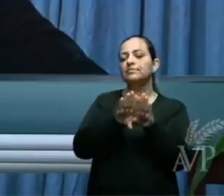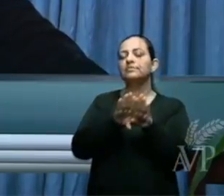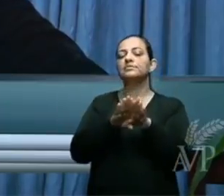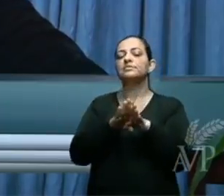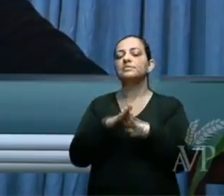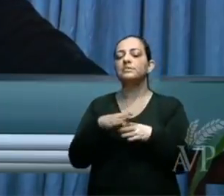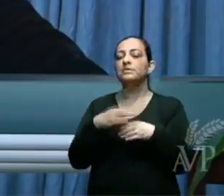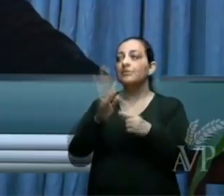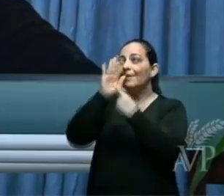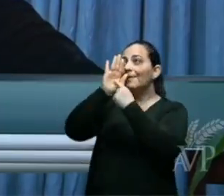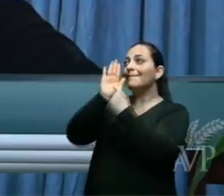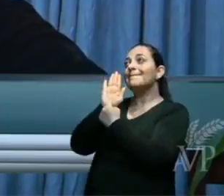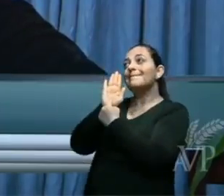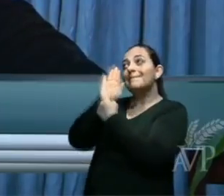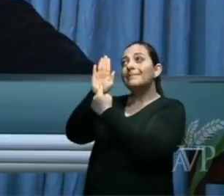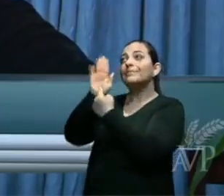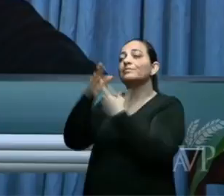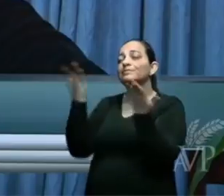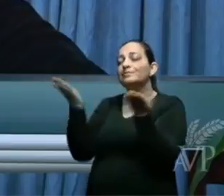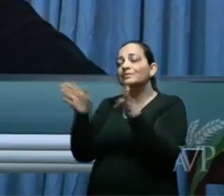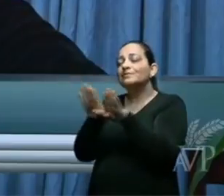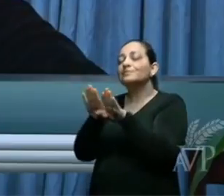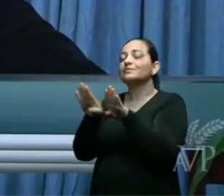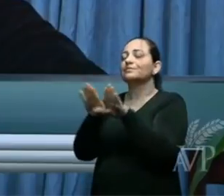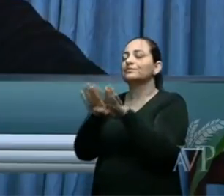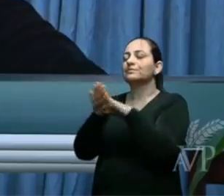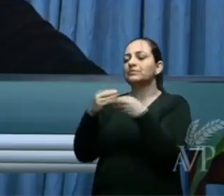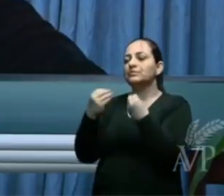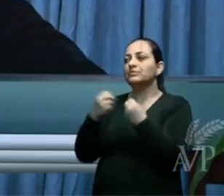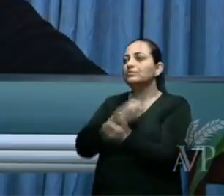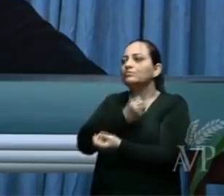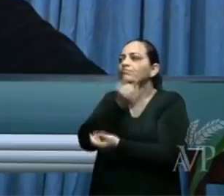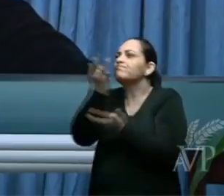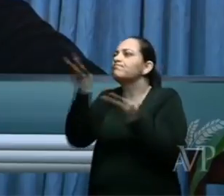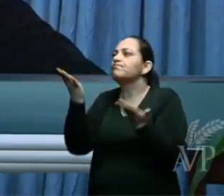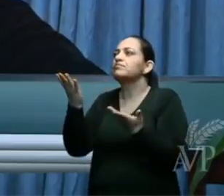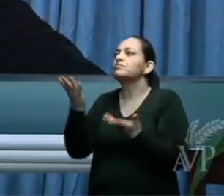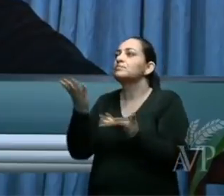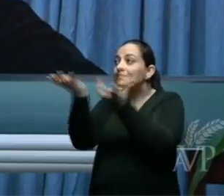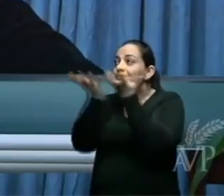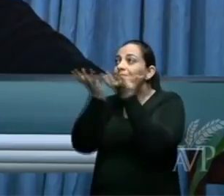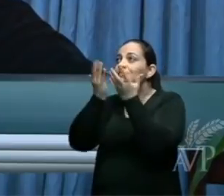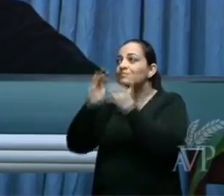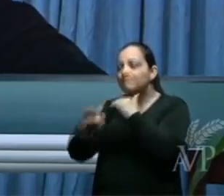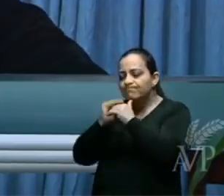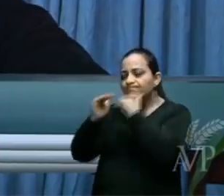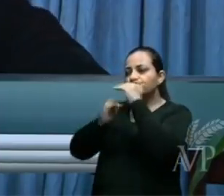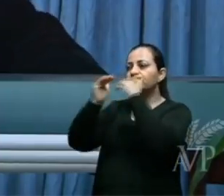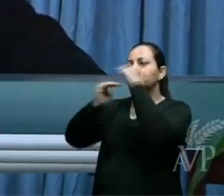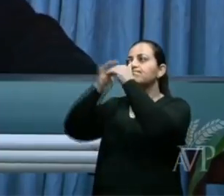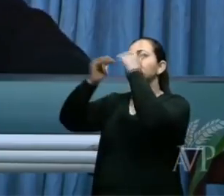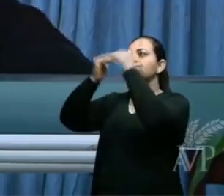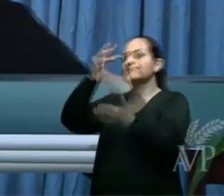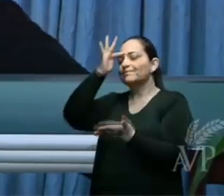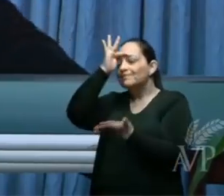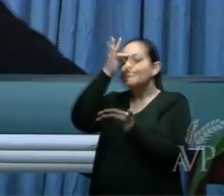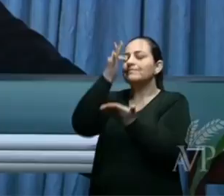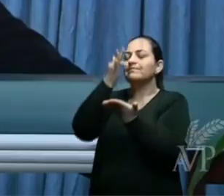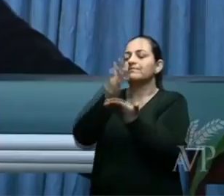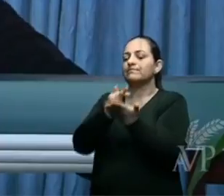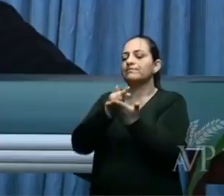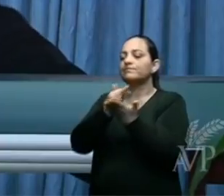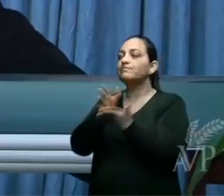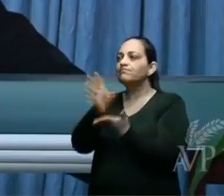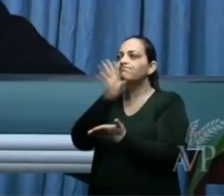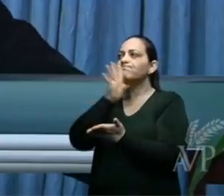isso mostra também o quanto desejam crescer na fé